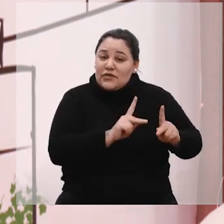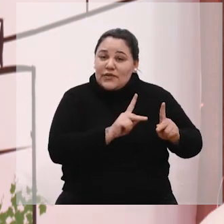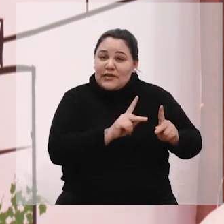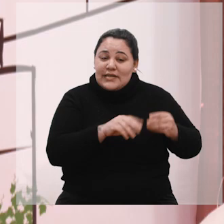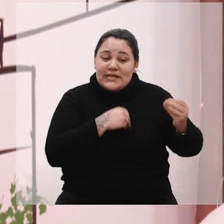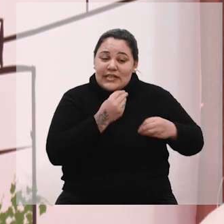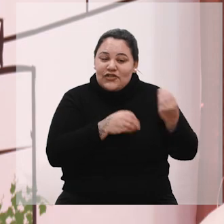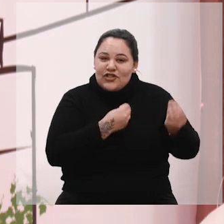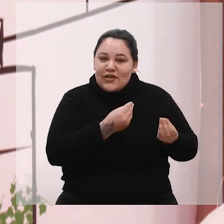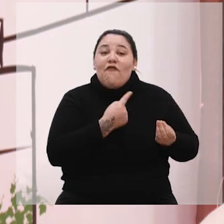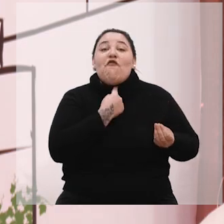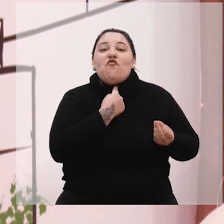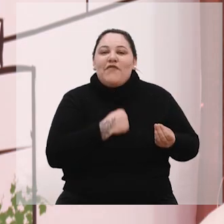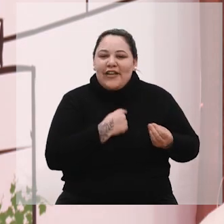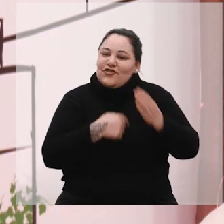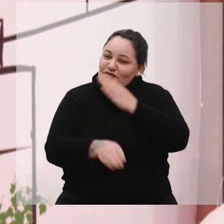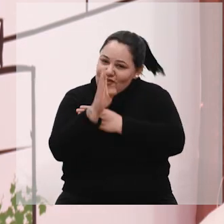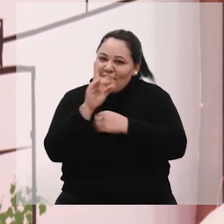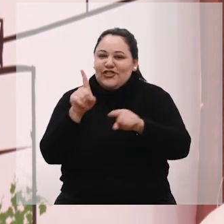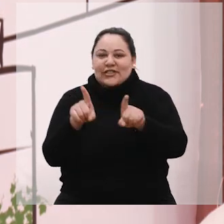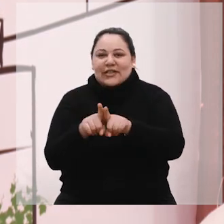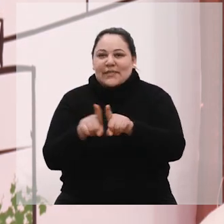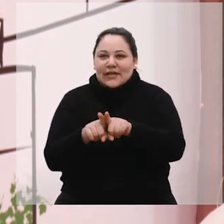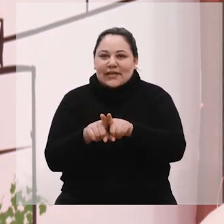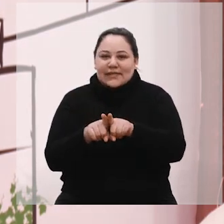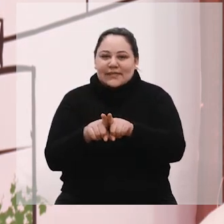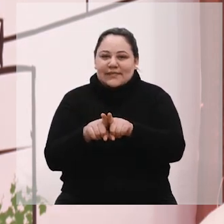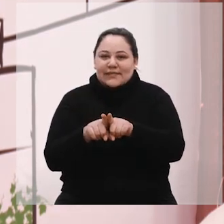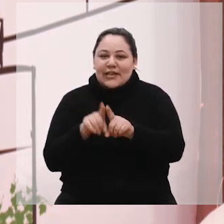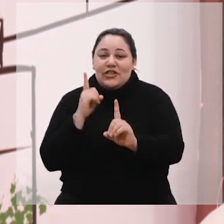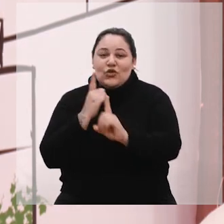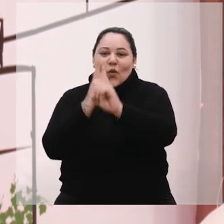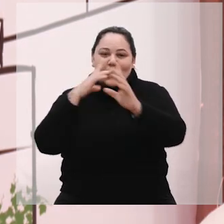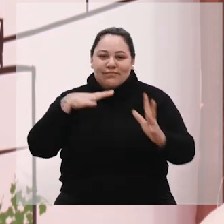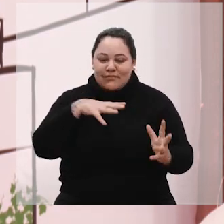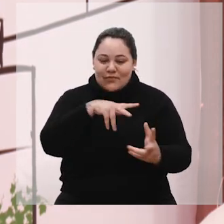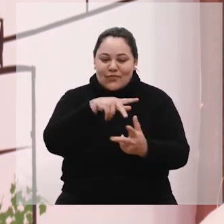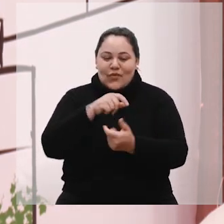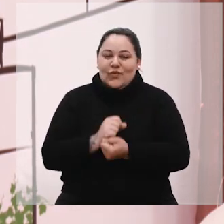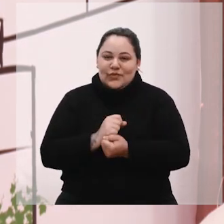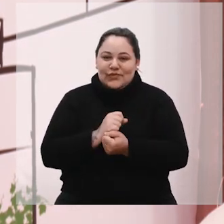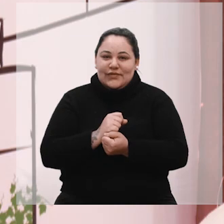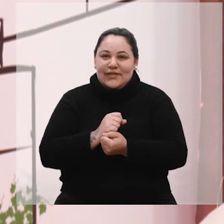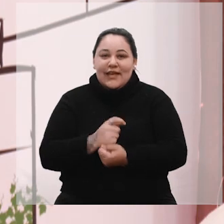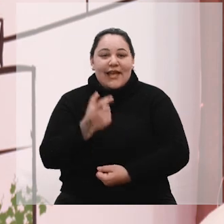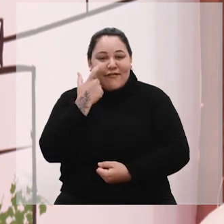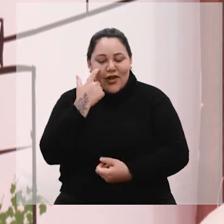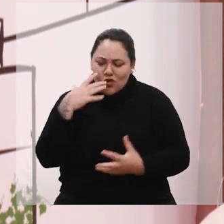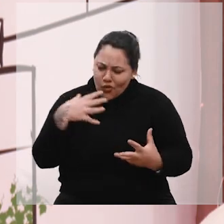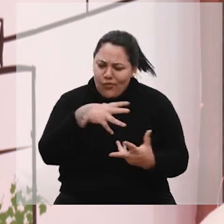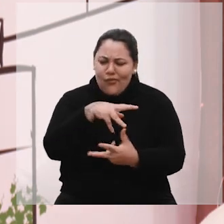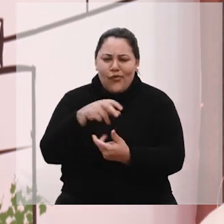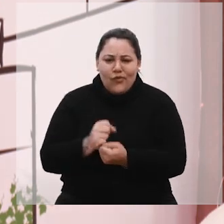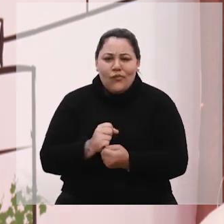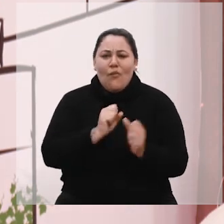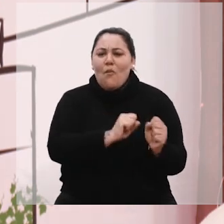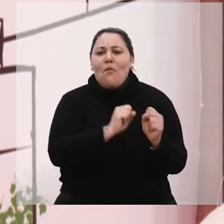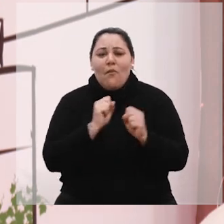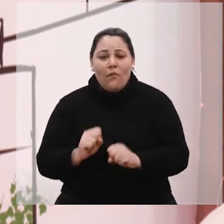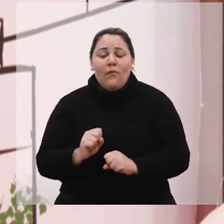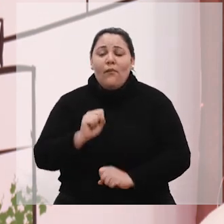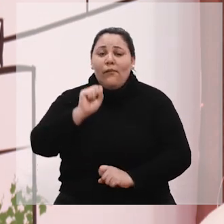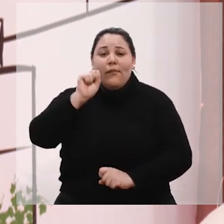sintam vontade de elas irem ver com seus próprios olhos e desbravarem o mundo, e ver que o mundo é para elas, que